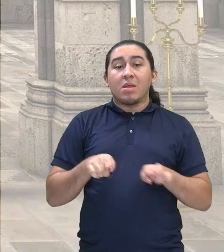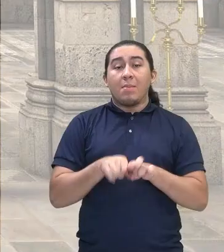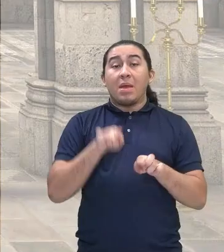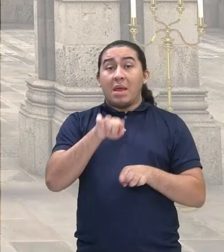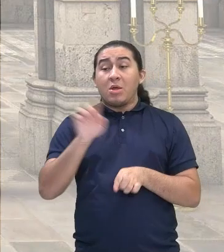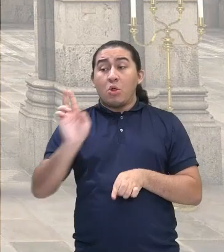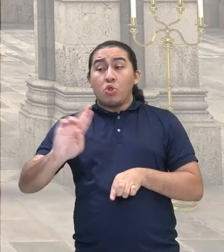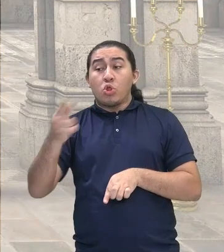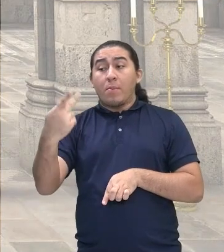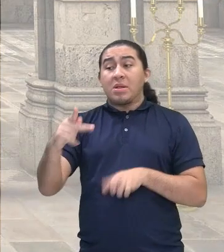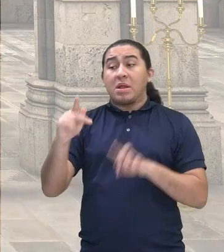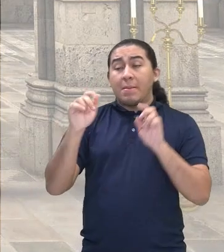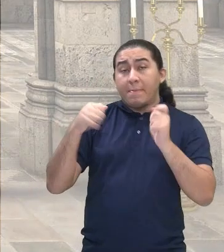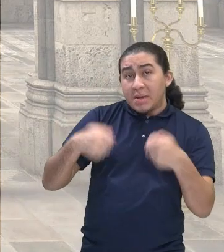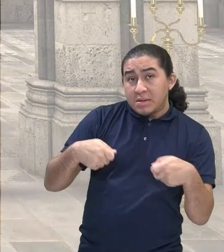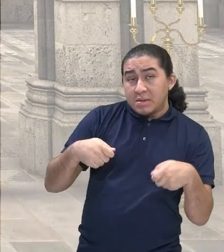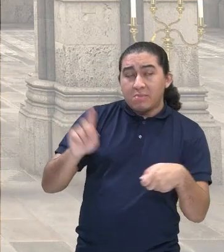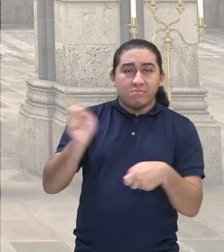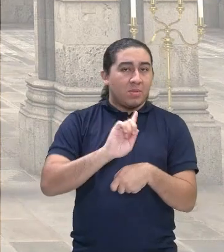E todas